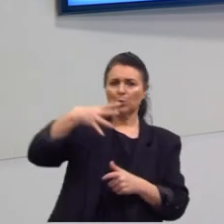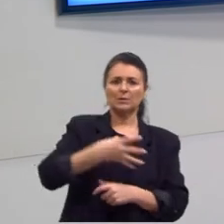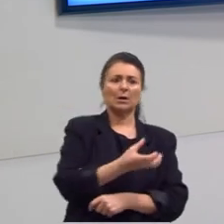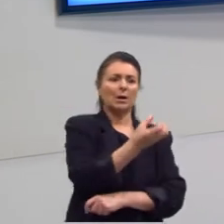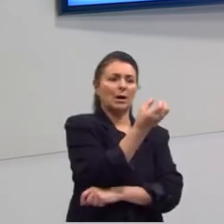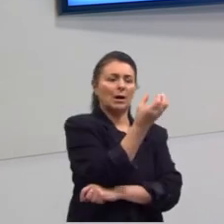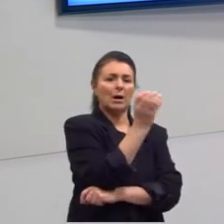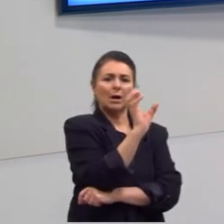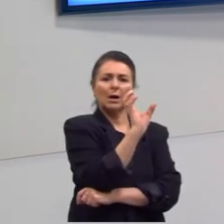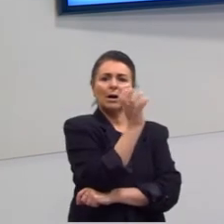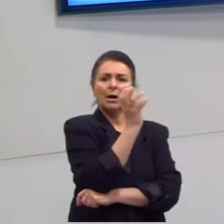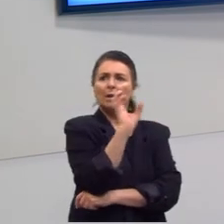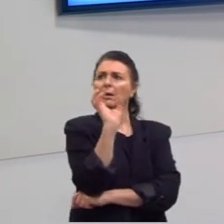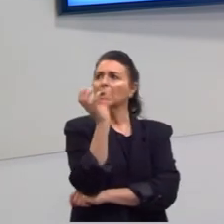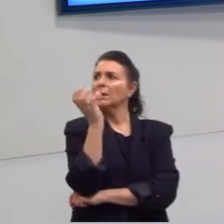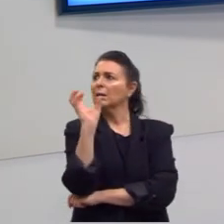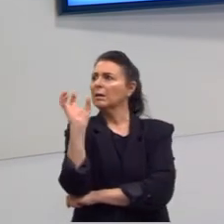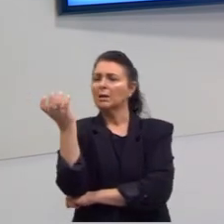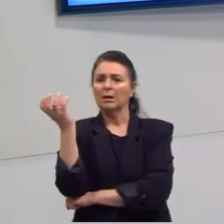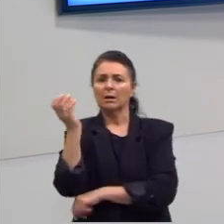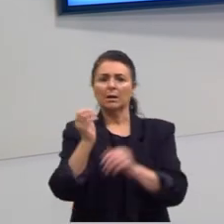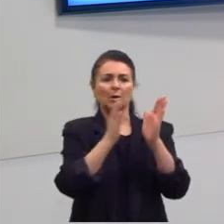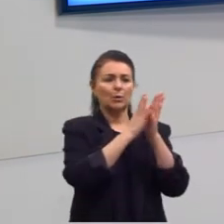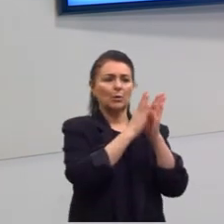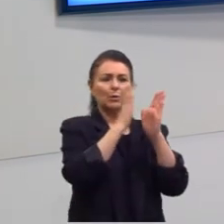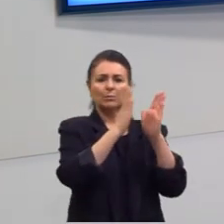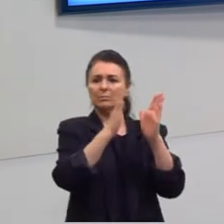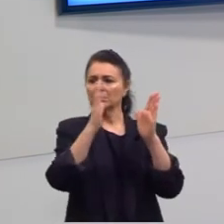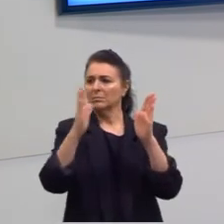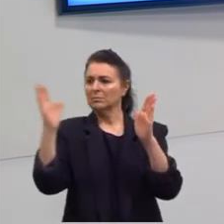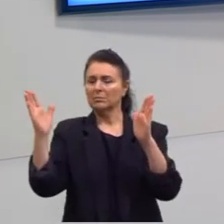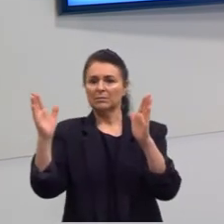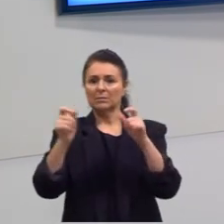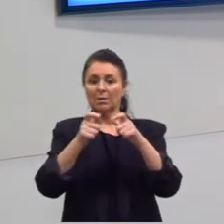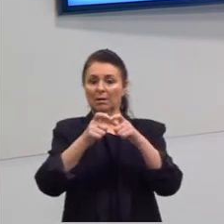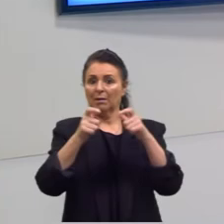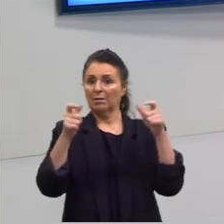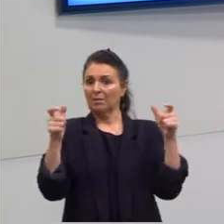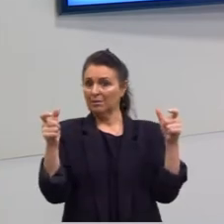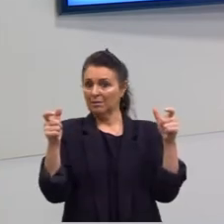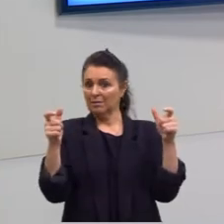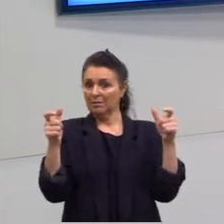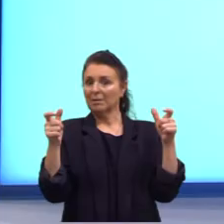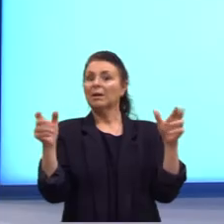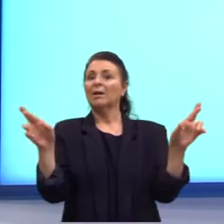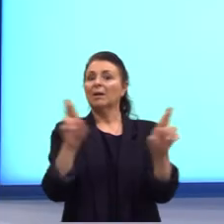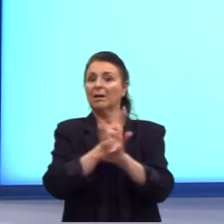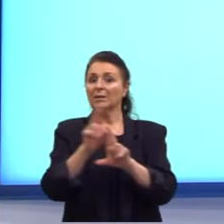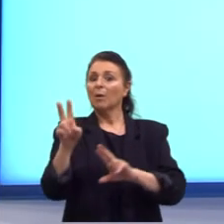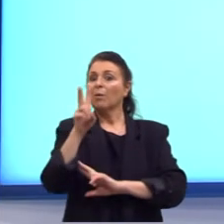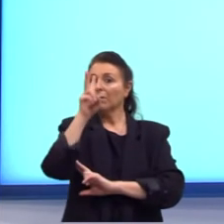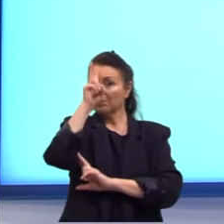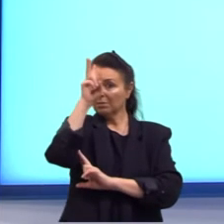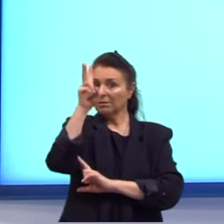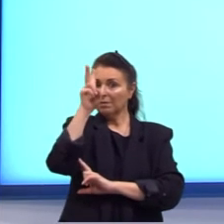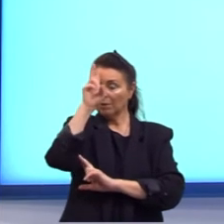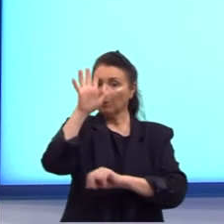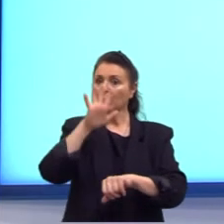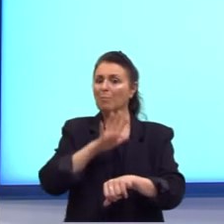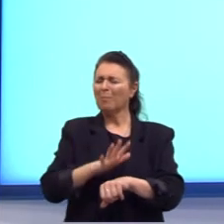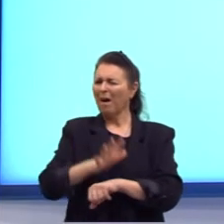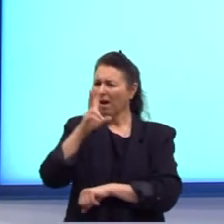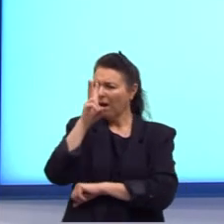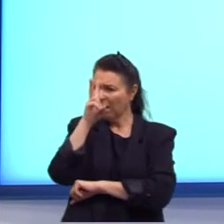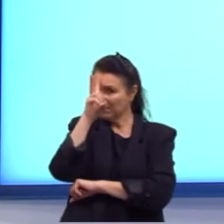lâmpada em circuito em série tá a intensidade ela tá relacionada né com atenção então quanto mais